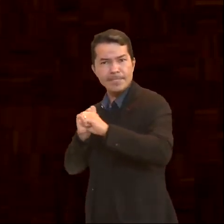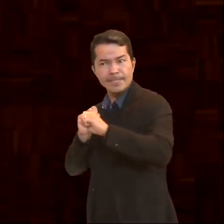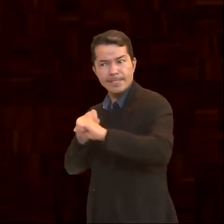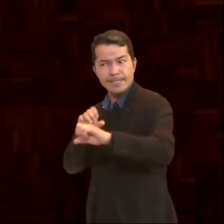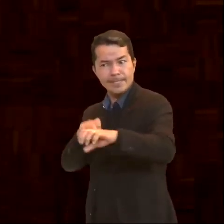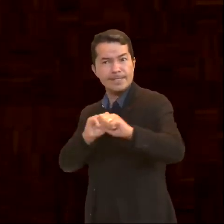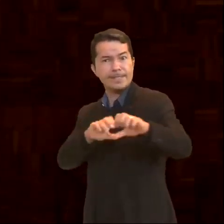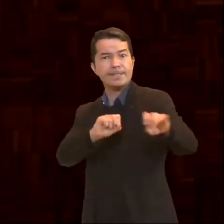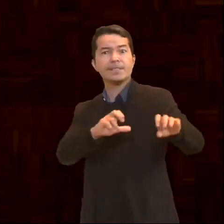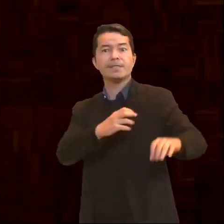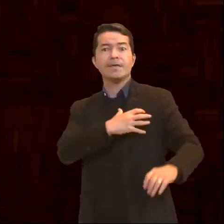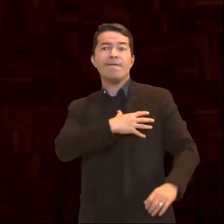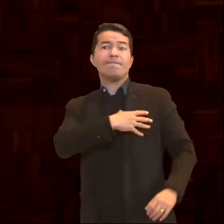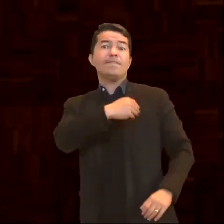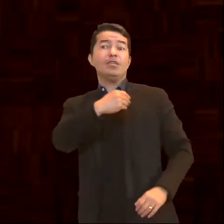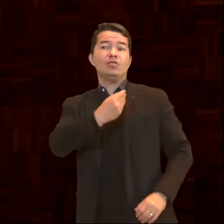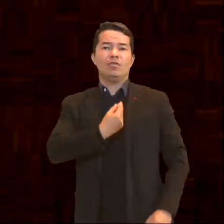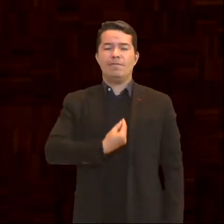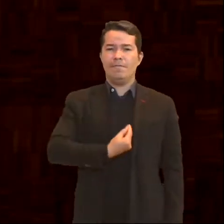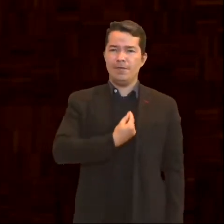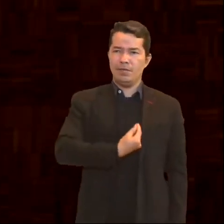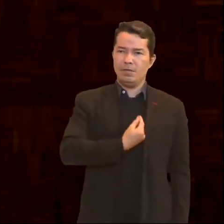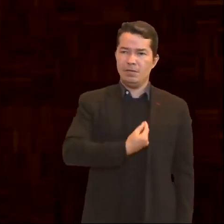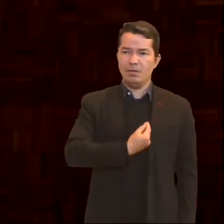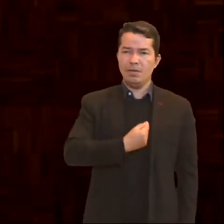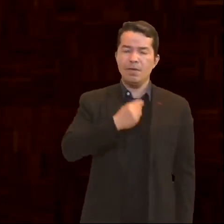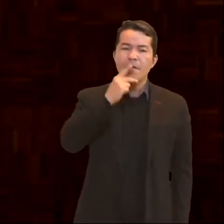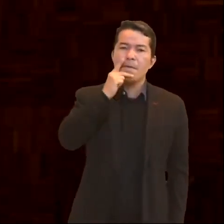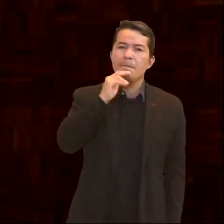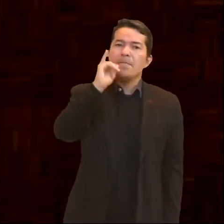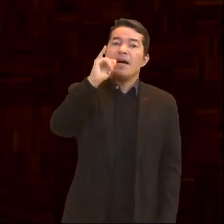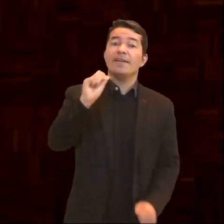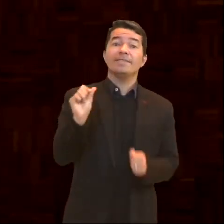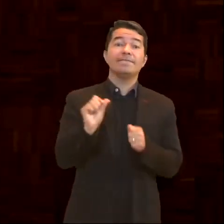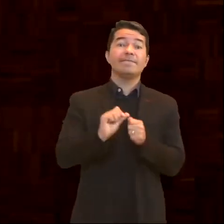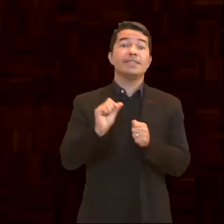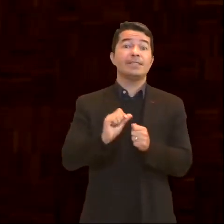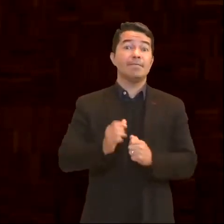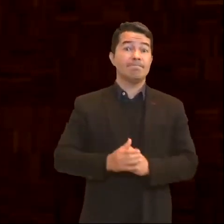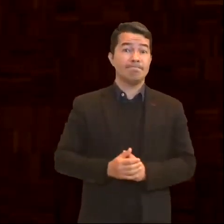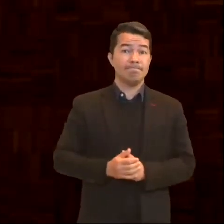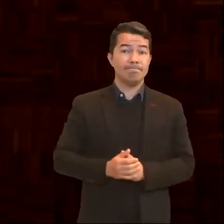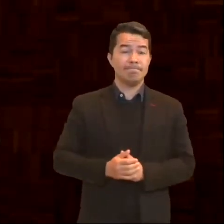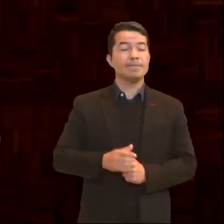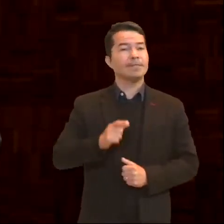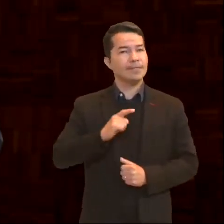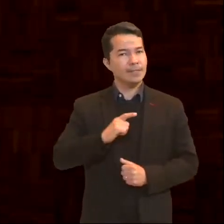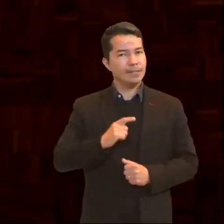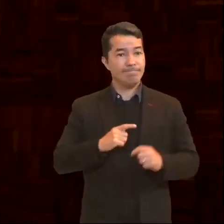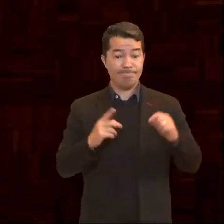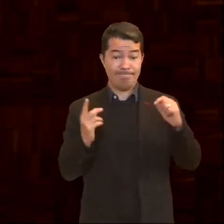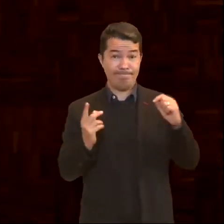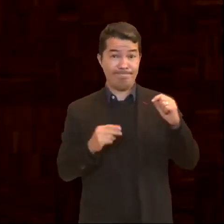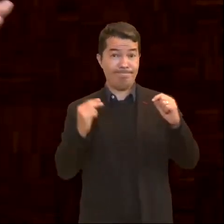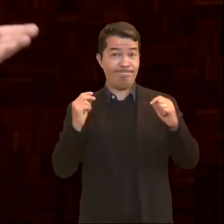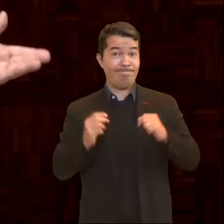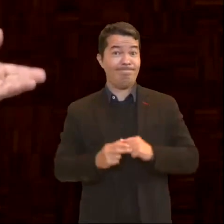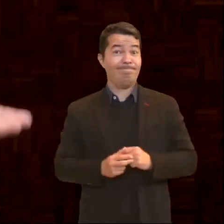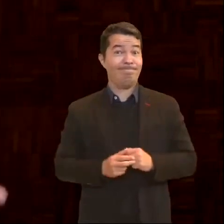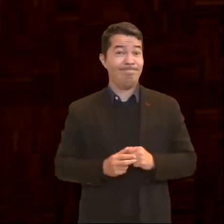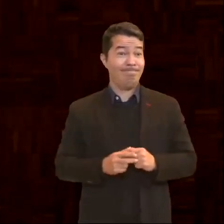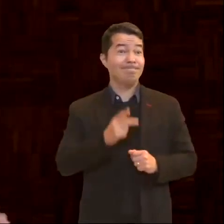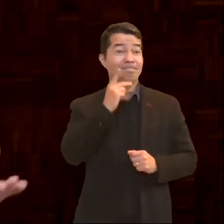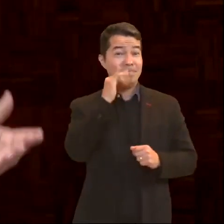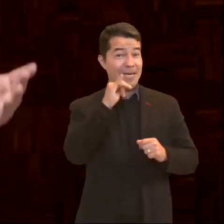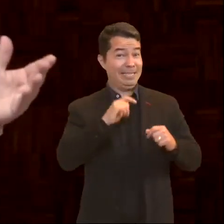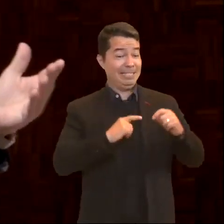disciplina. Não é assim que a gente faz com os nossos filhos? A gente ensina os valores para